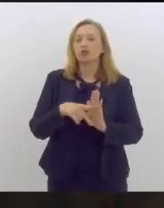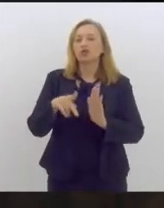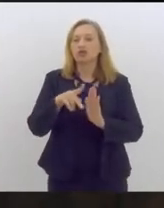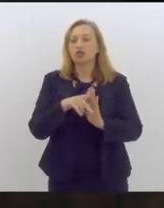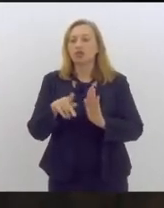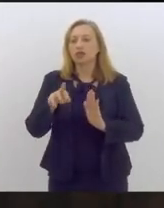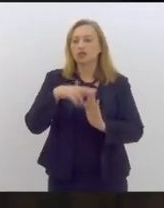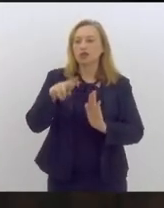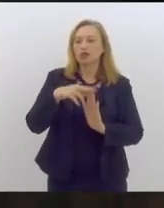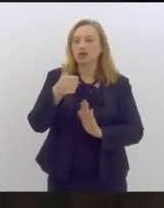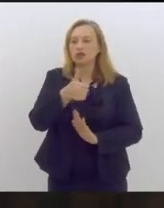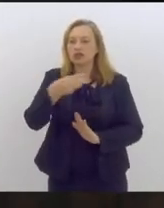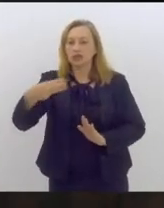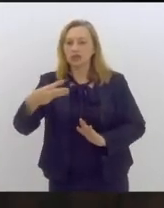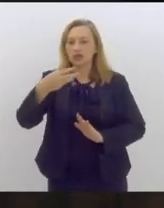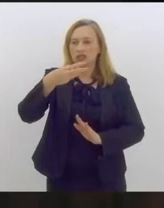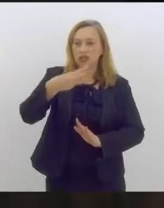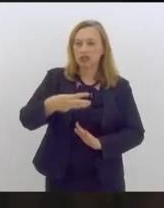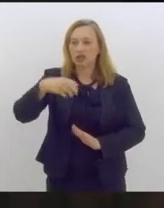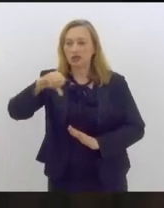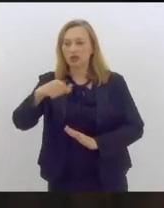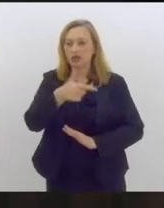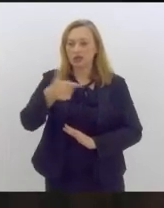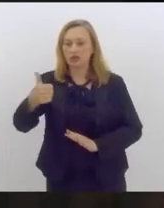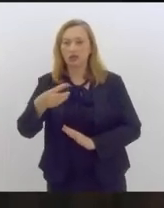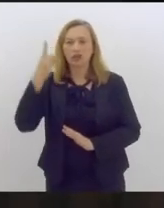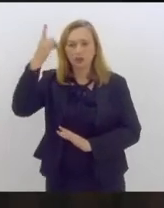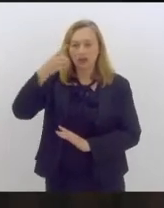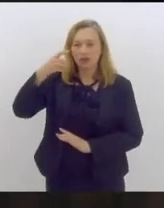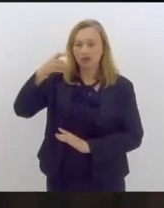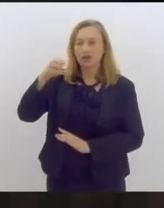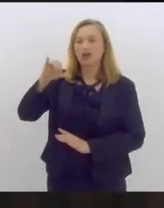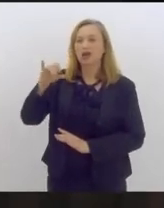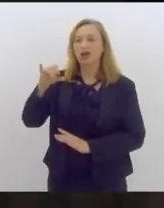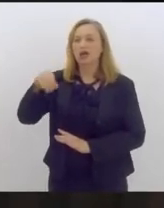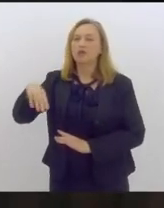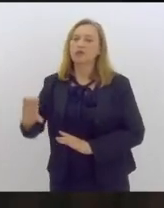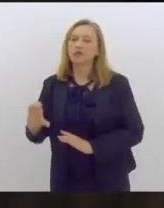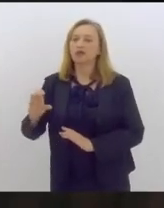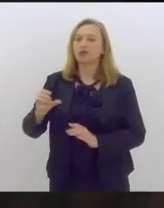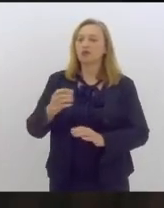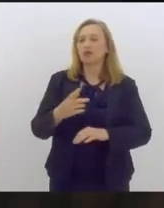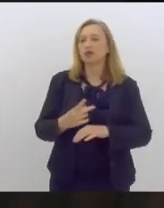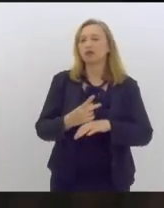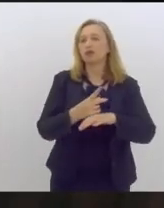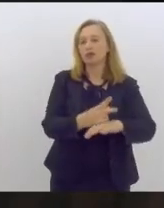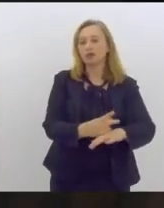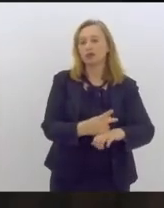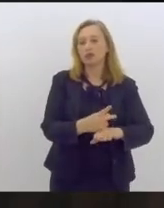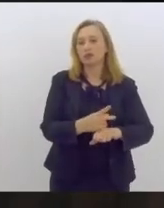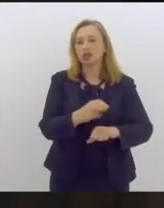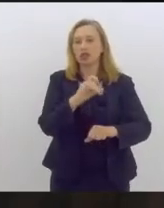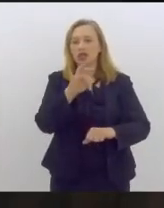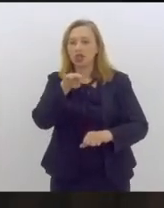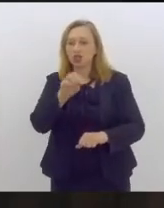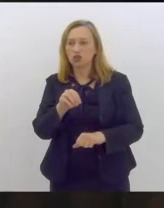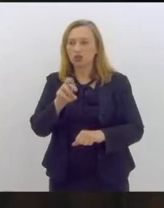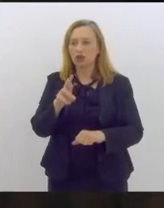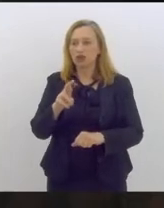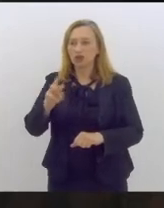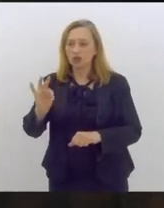solução 1339 de 22 de autoria do deputado Carlos de mim que concede o diploma Cristo Redentor de forma